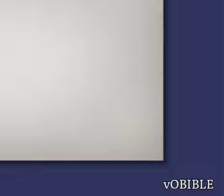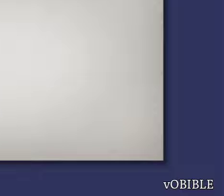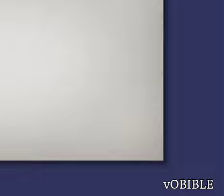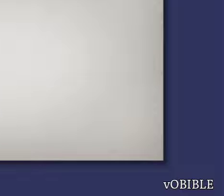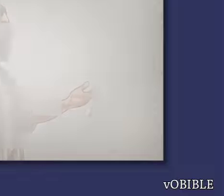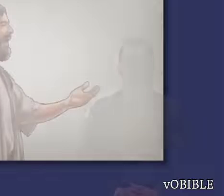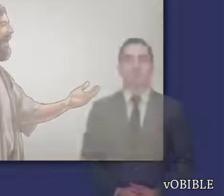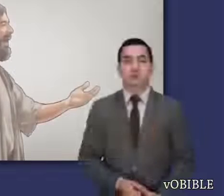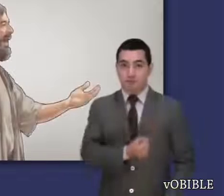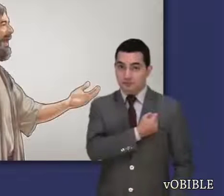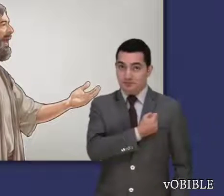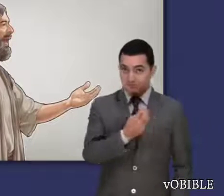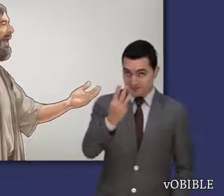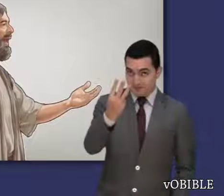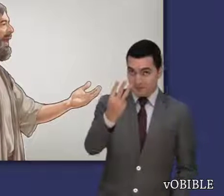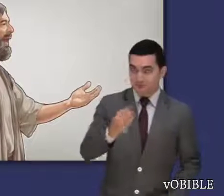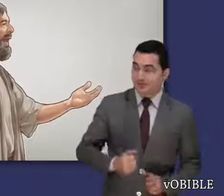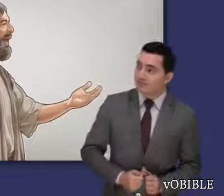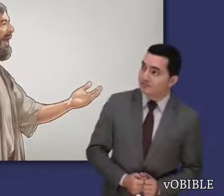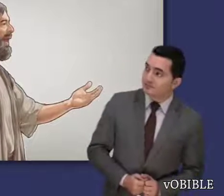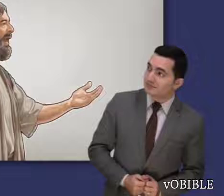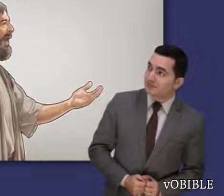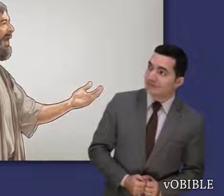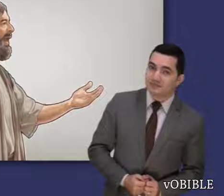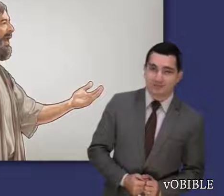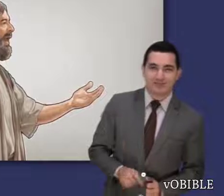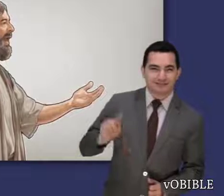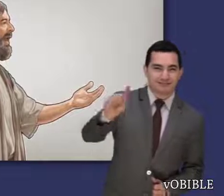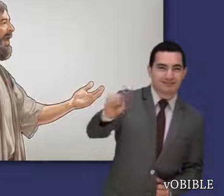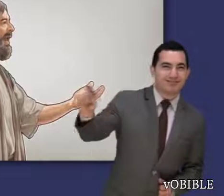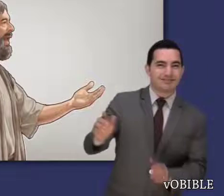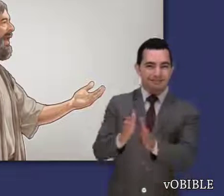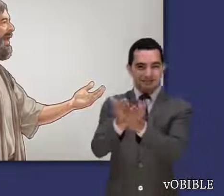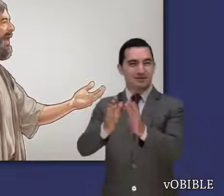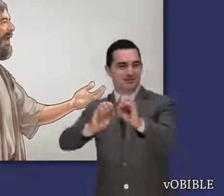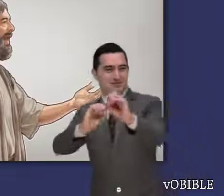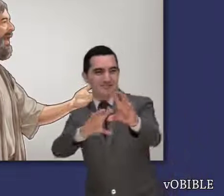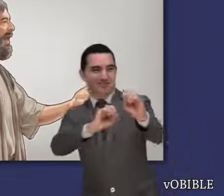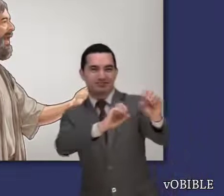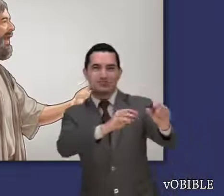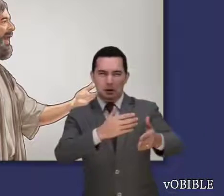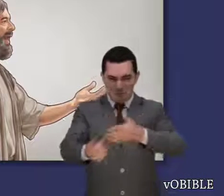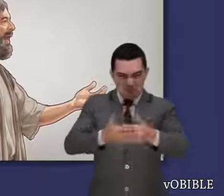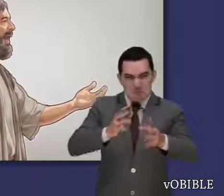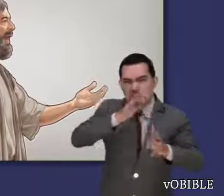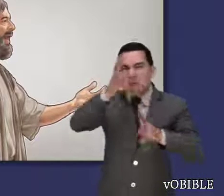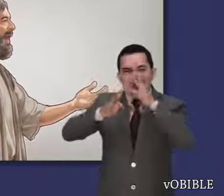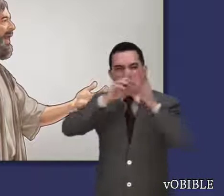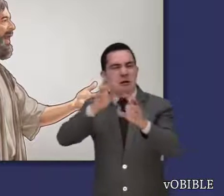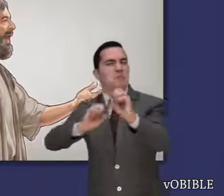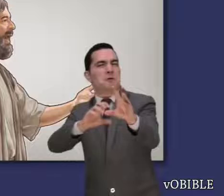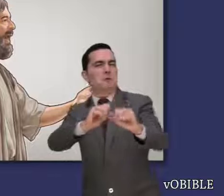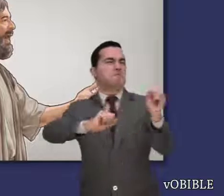No capítulo 3, Tiago usa várias ilustrações para mostrar a importância de controlar a nossa língua. Os instrutores